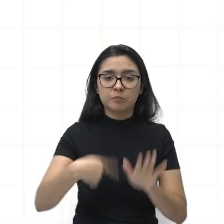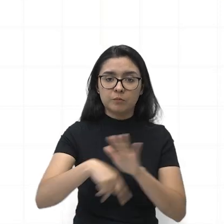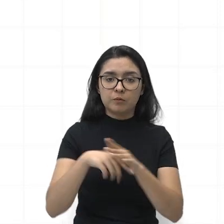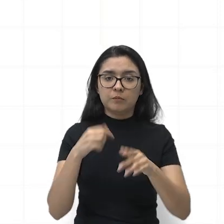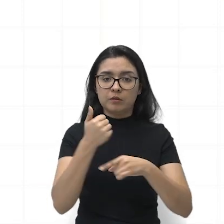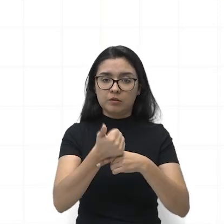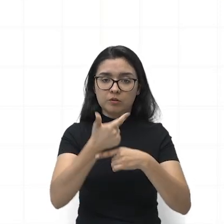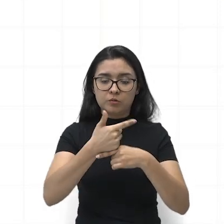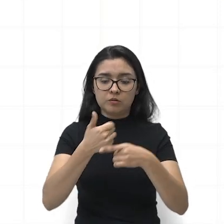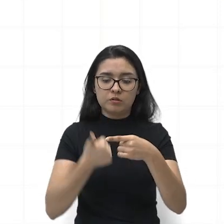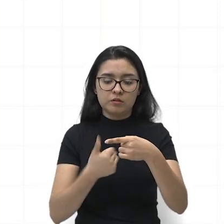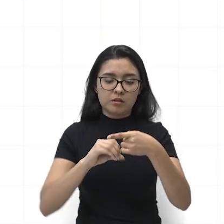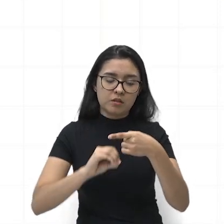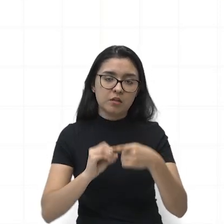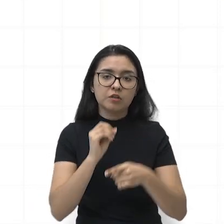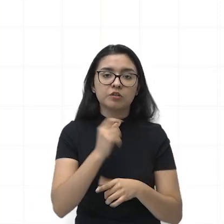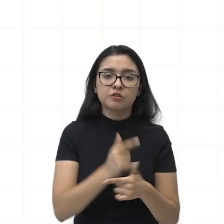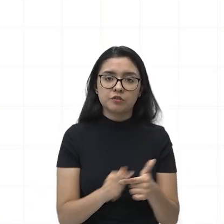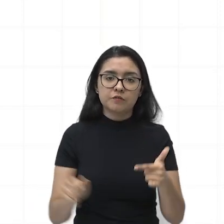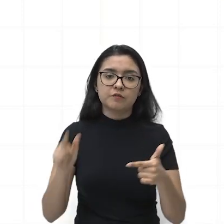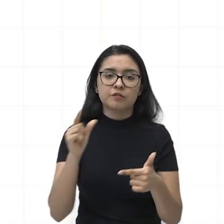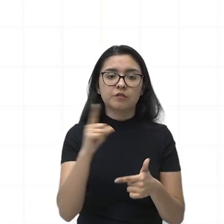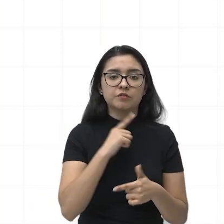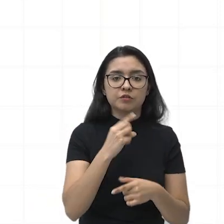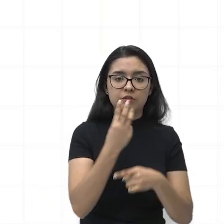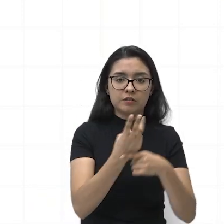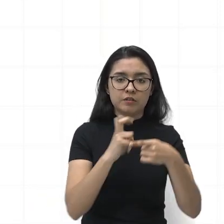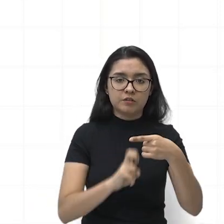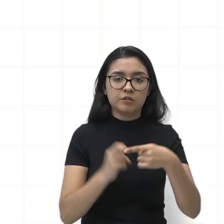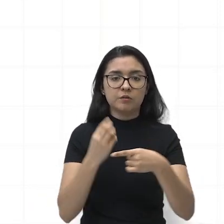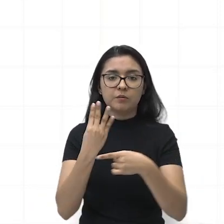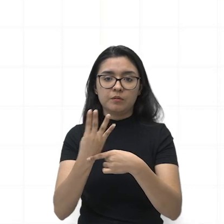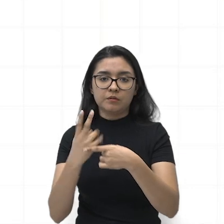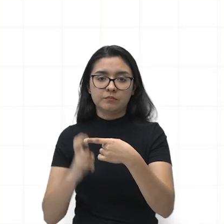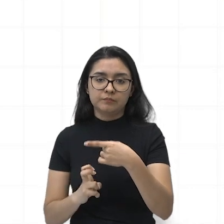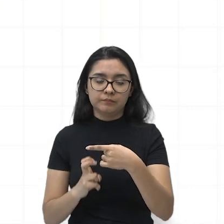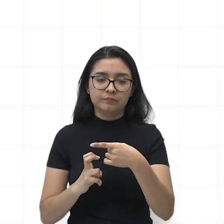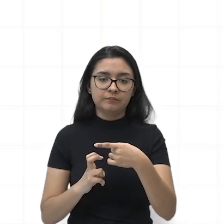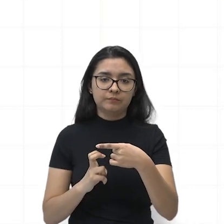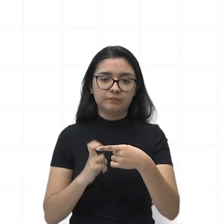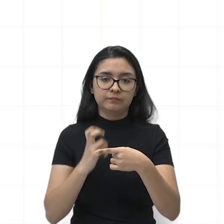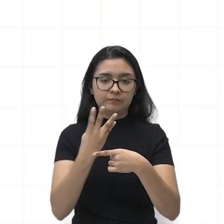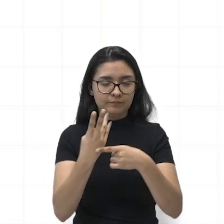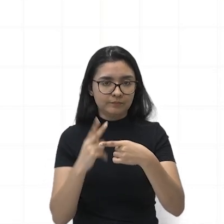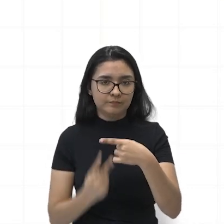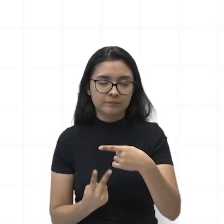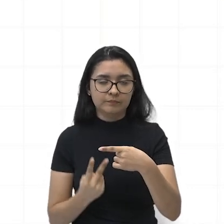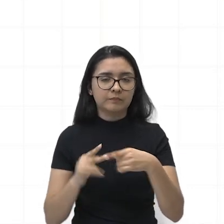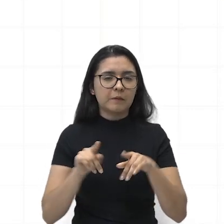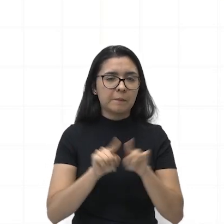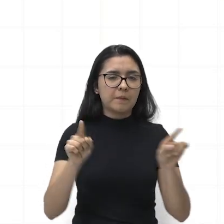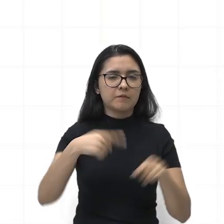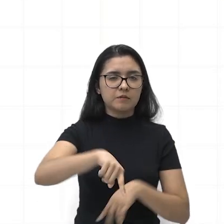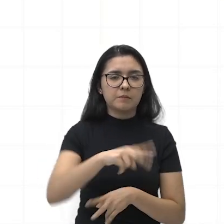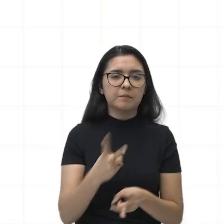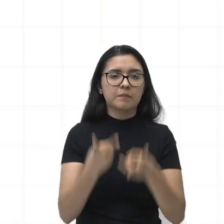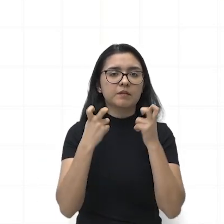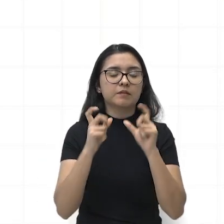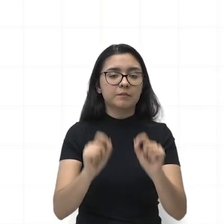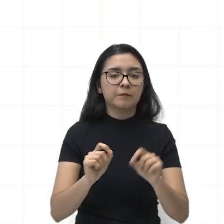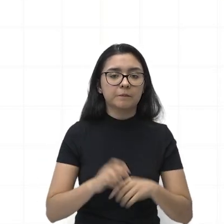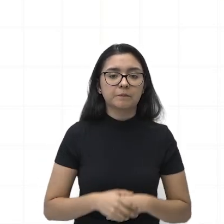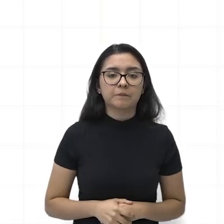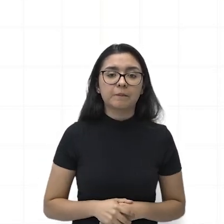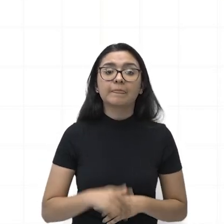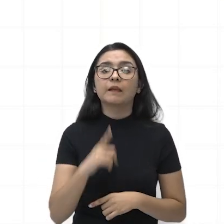né, da divisão de 3/5 por 2/4, certo? Mas você deve perceber que, novamente, nós